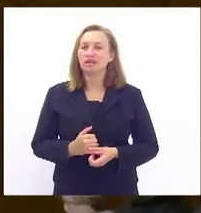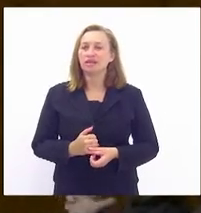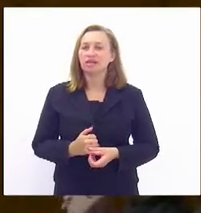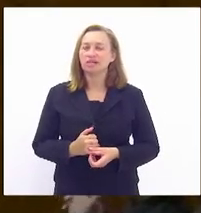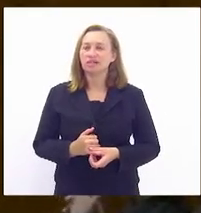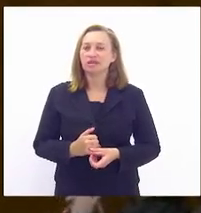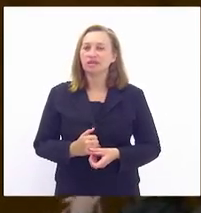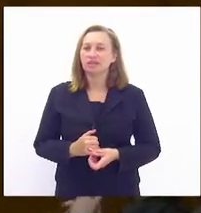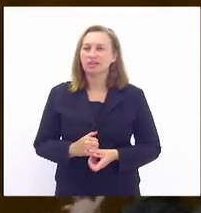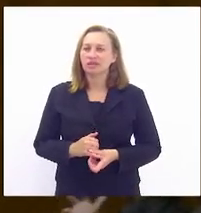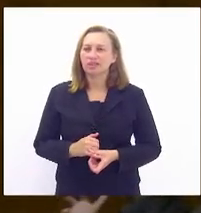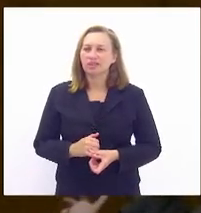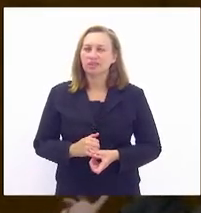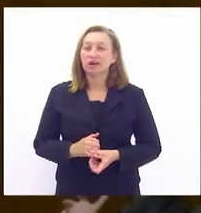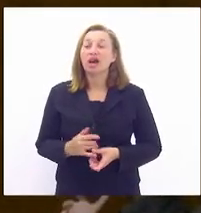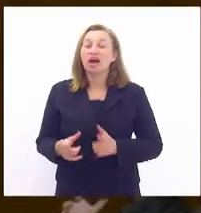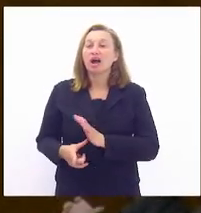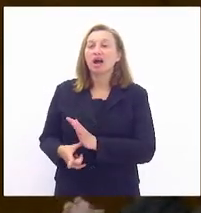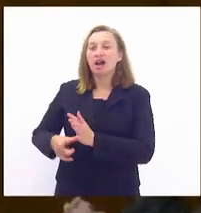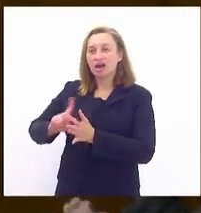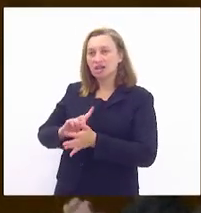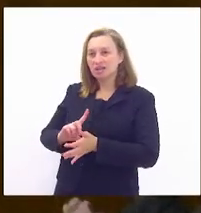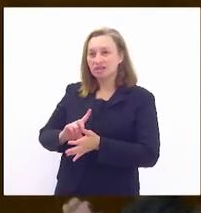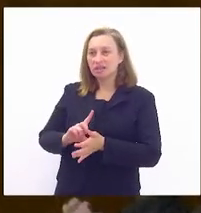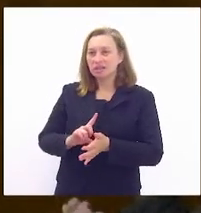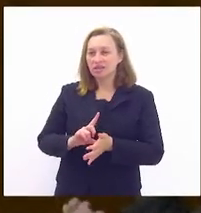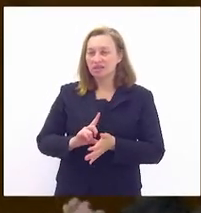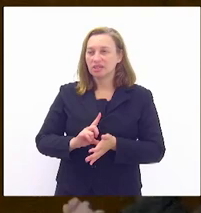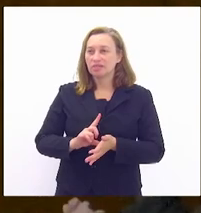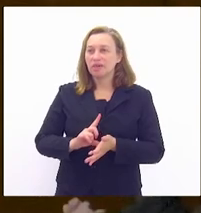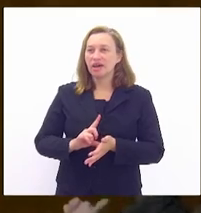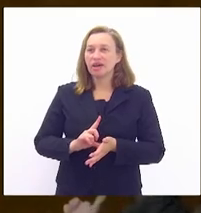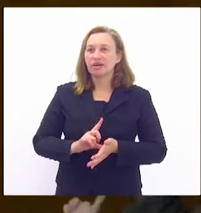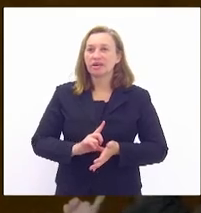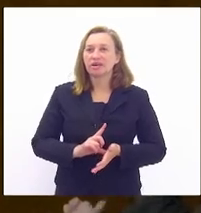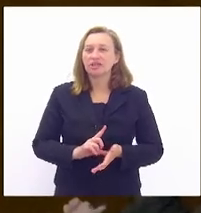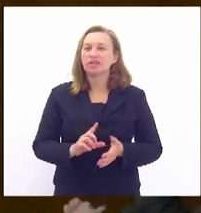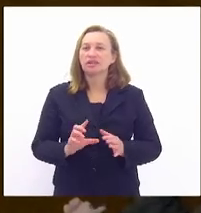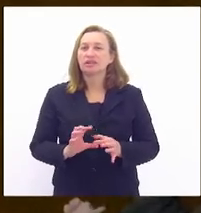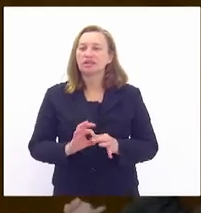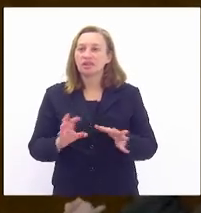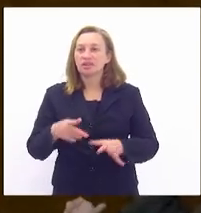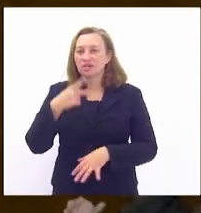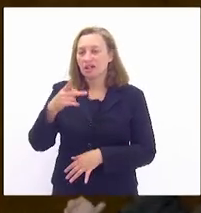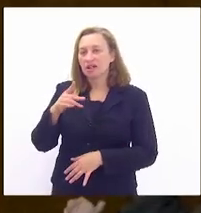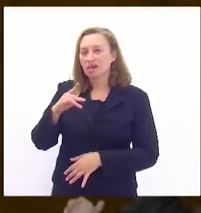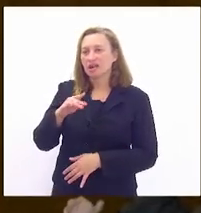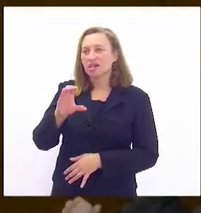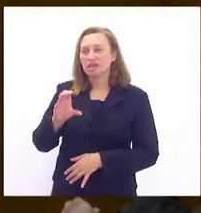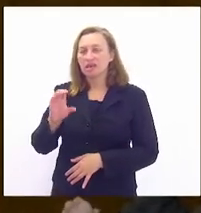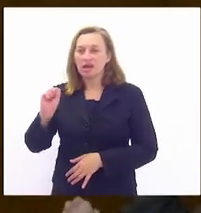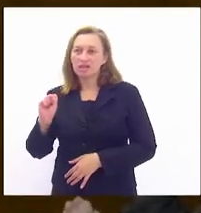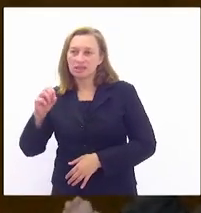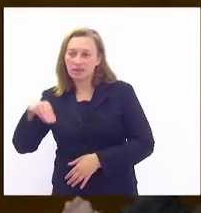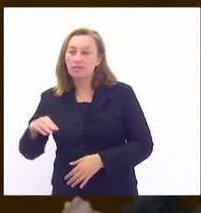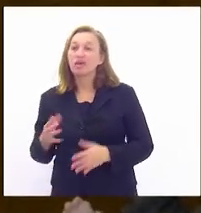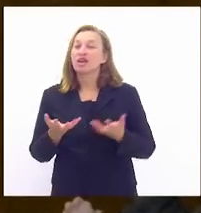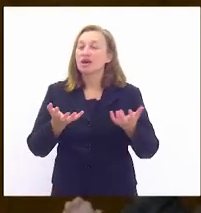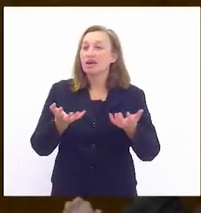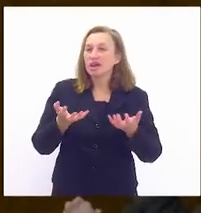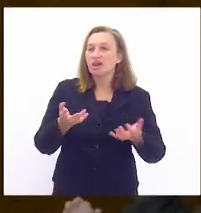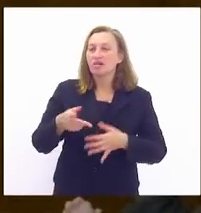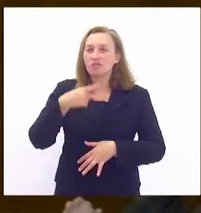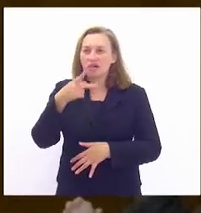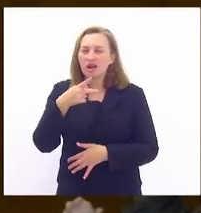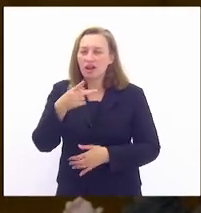Beijo. Antes de eu passar a palavra para o gerente ambiental do CSN, eu quero aqui fazer uma